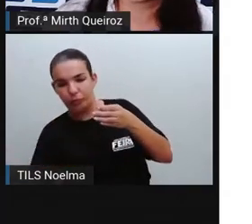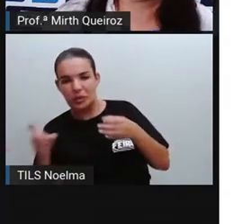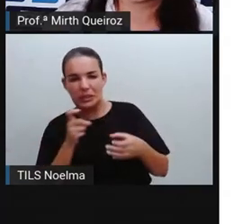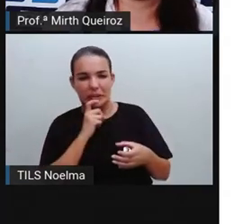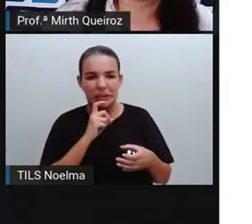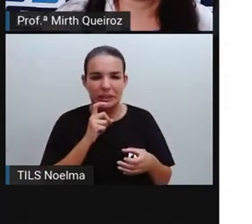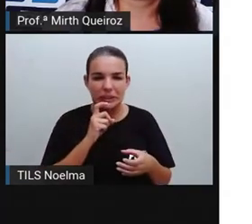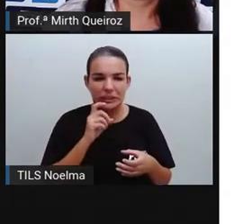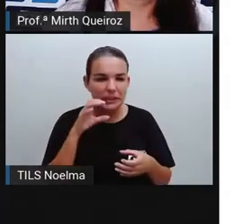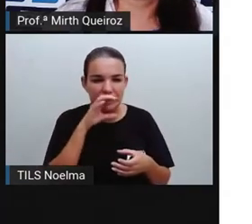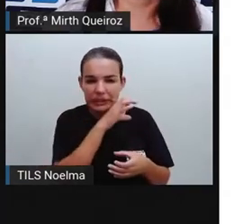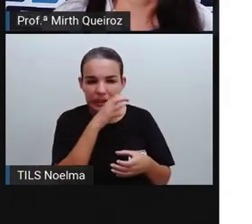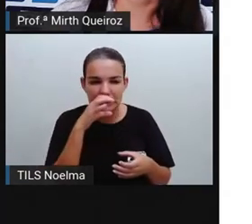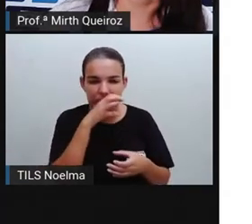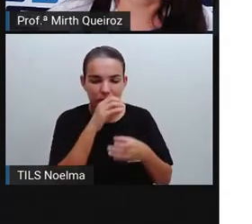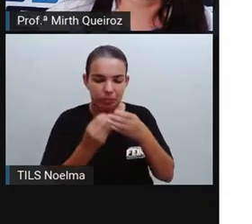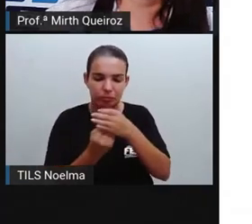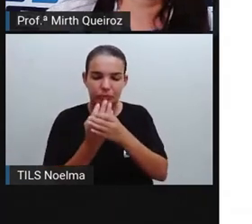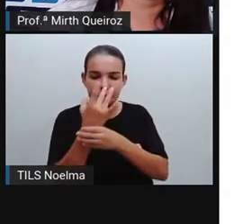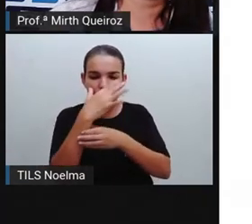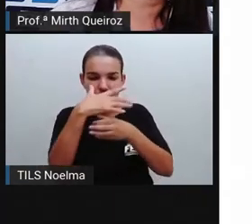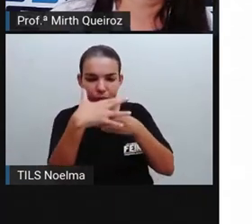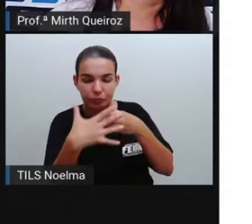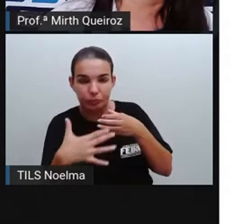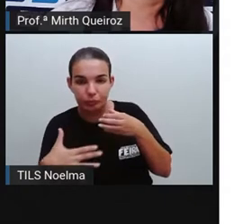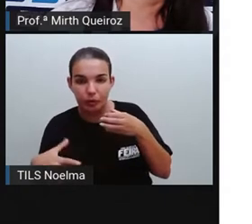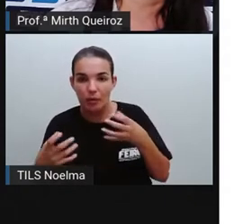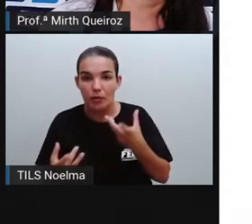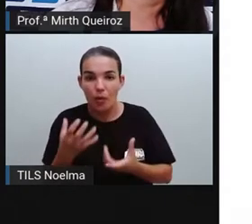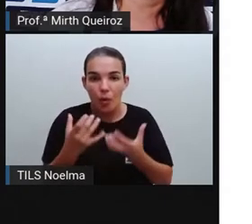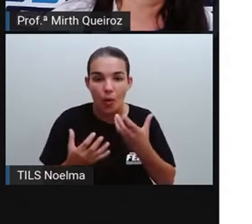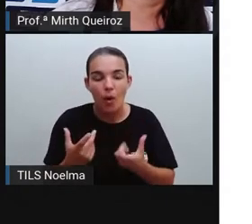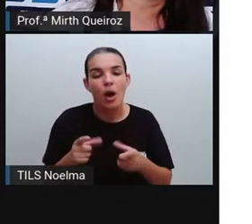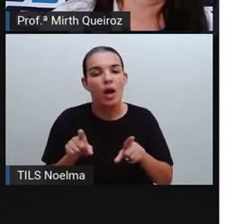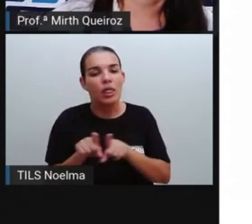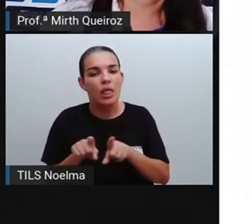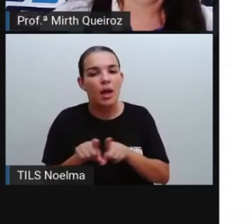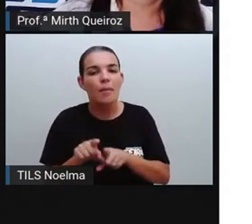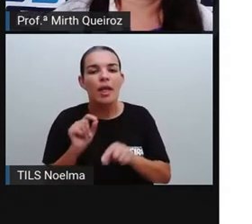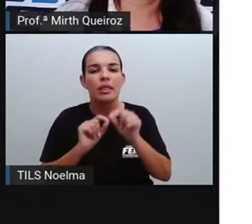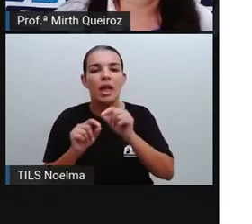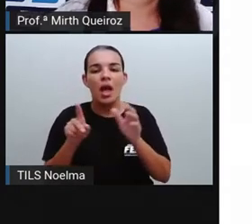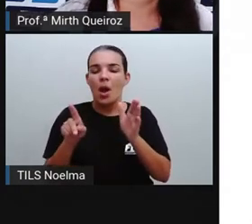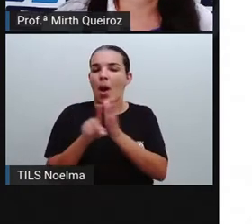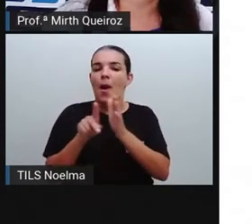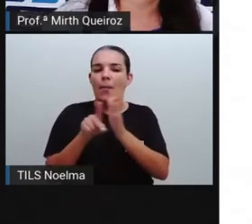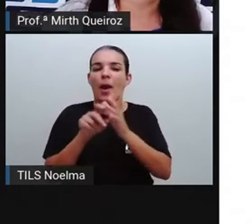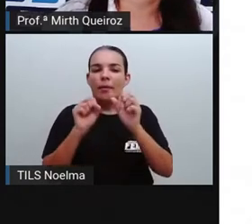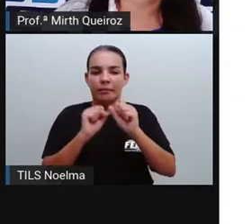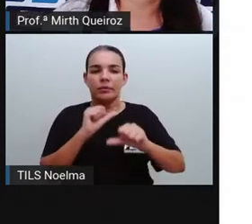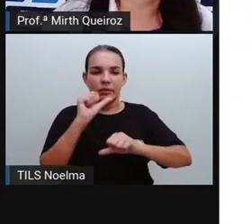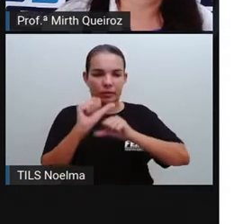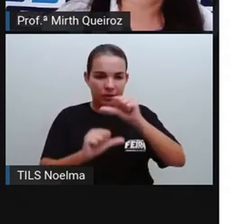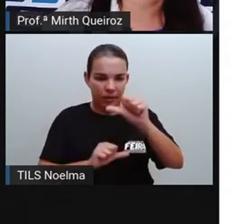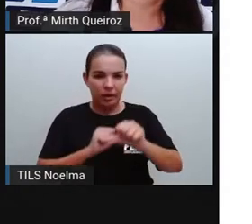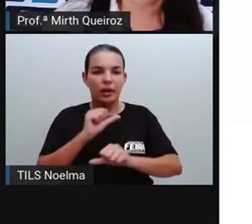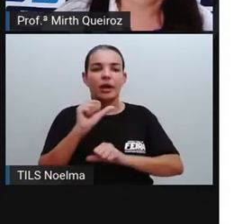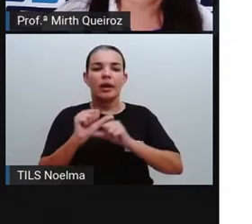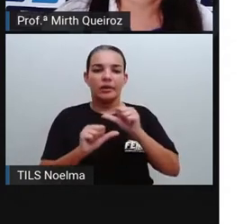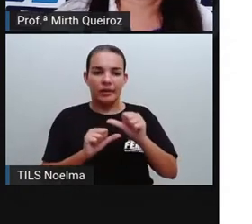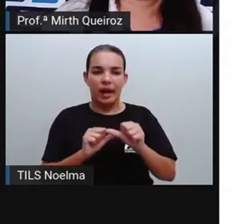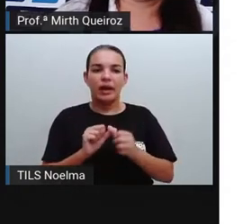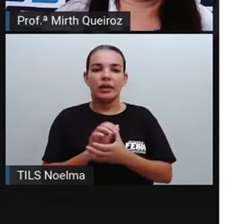agentes naturais. Então, mesmo se tratando de uma paisagem natural, ela pode sim ser modificada através